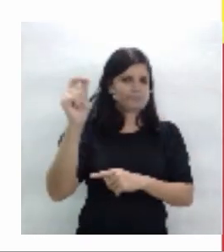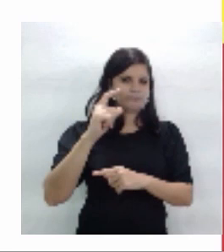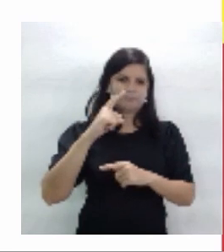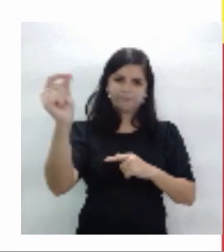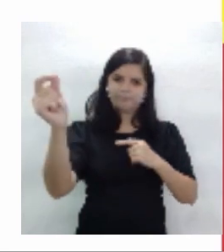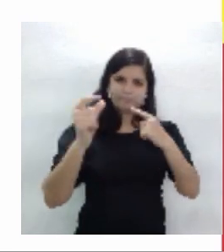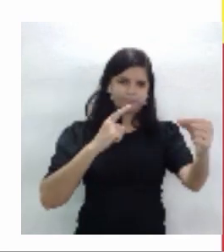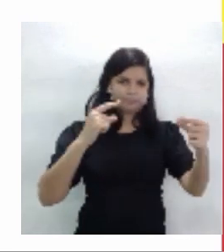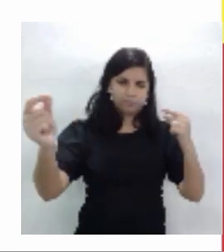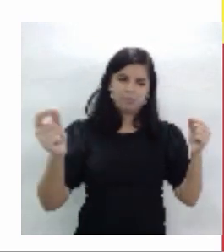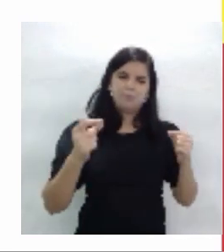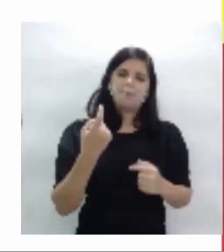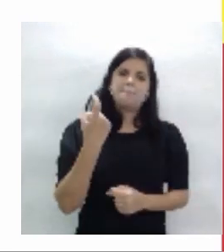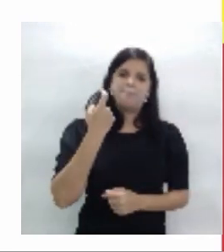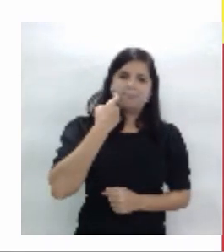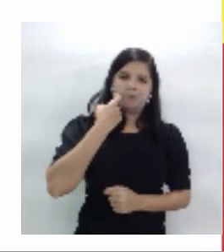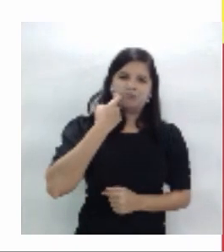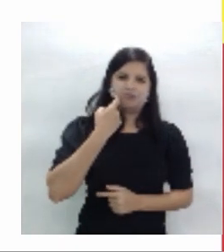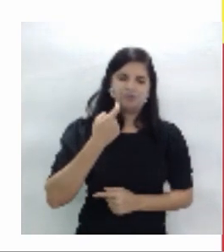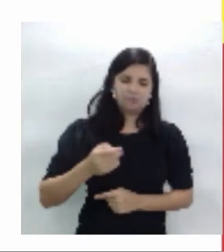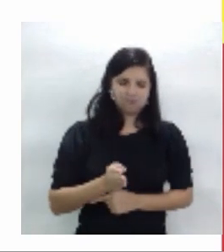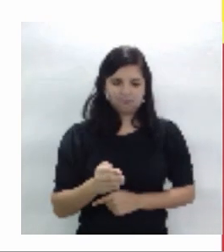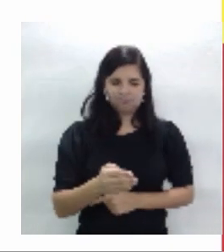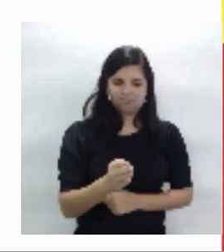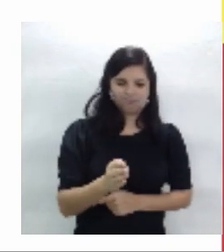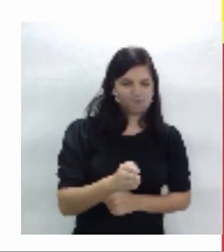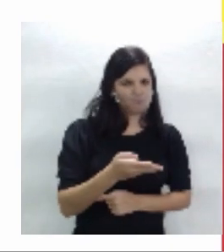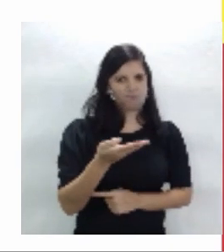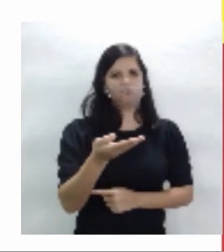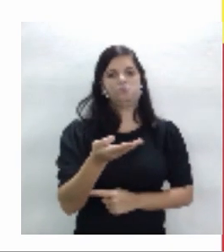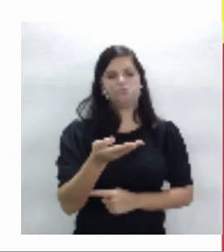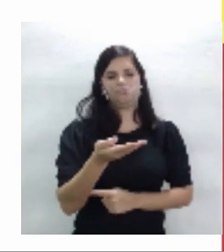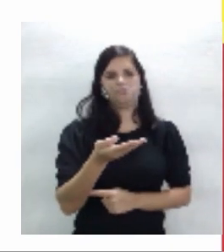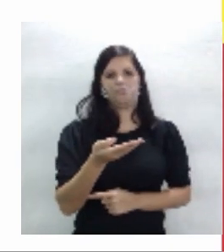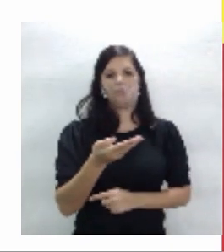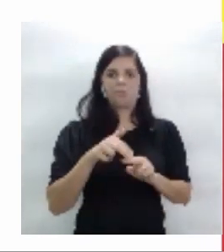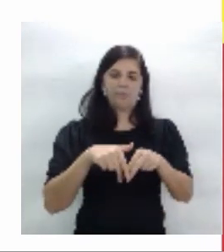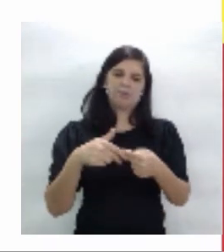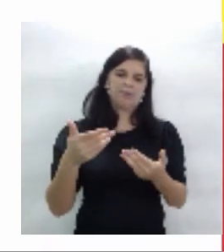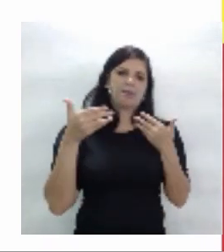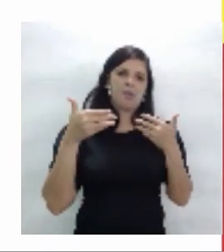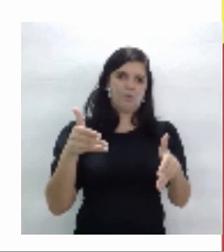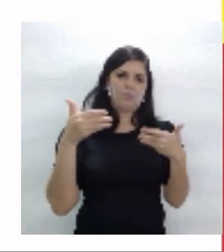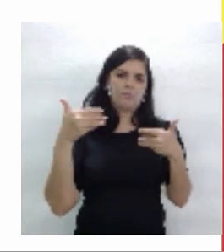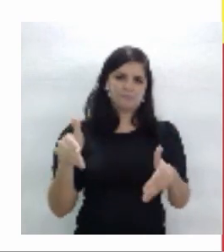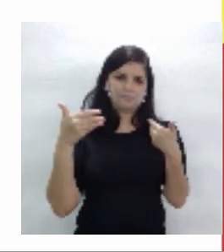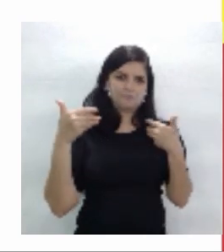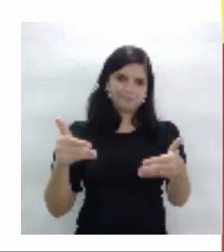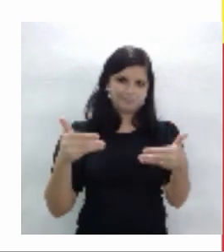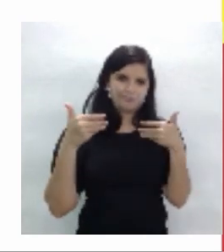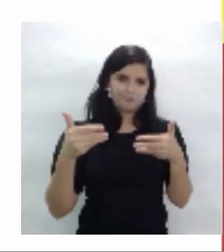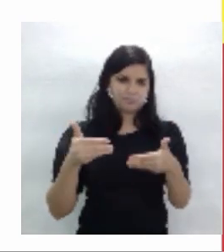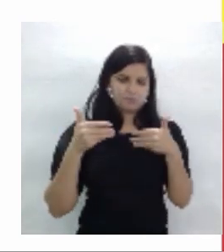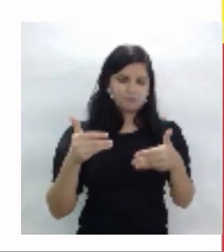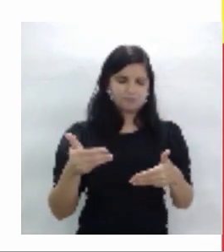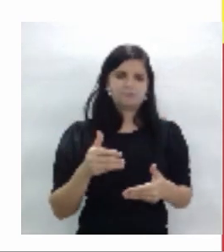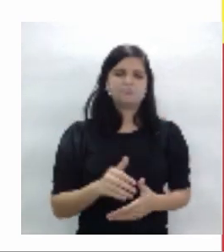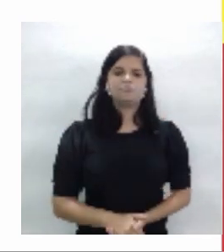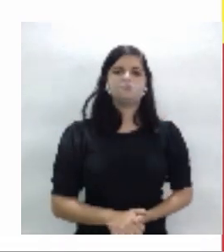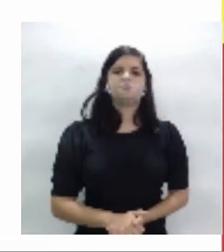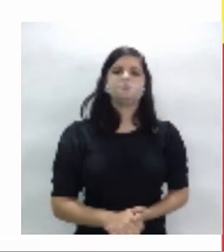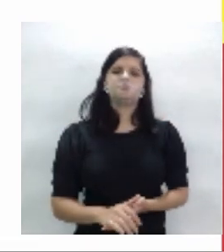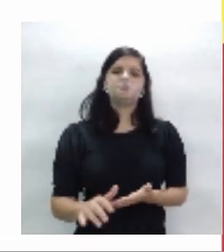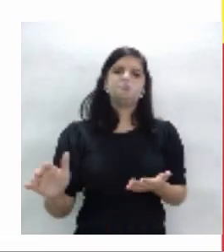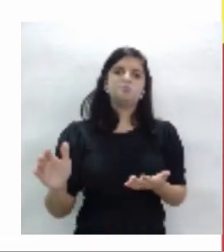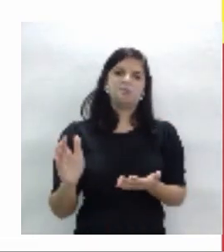animais, espécies de peixe morrendo, né, por conta aí do calor excessivo, né? Muitas vezes, quando